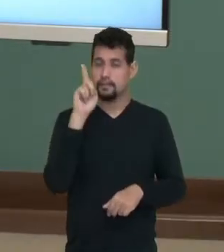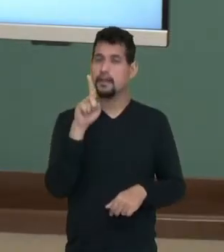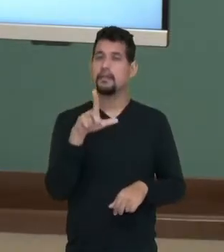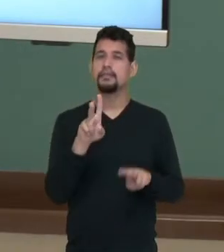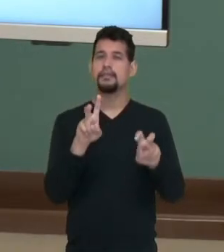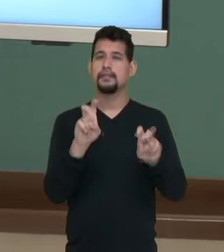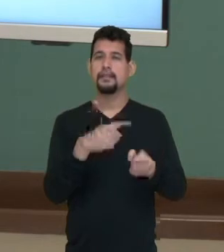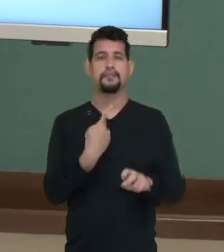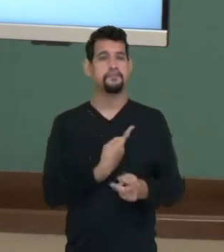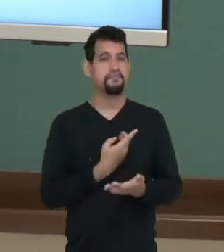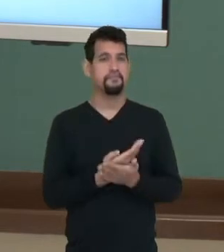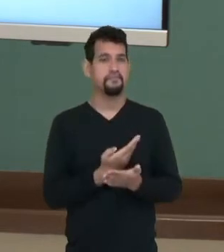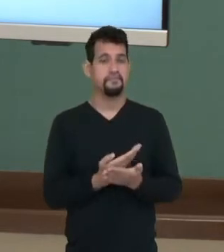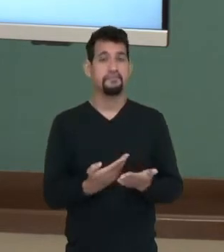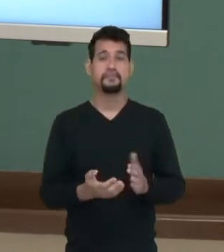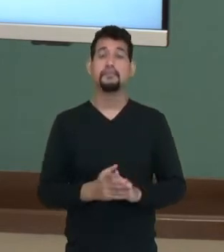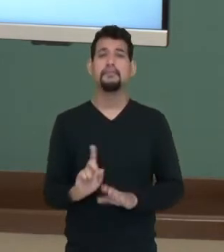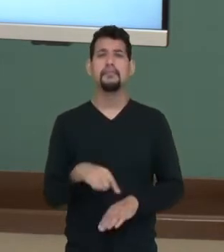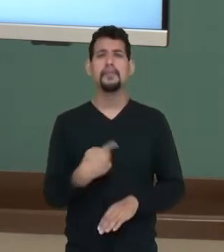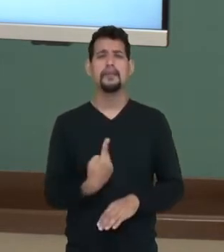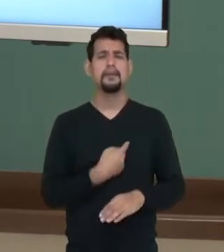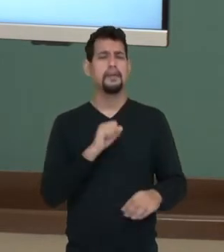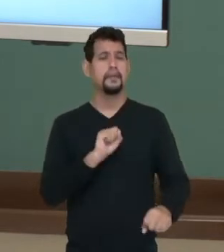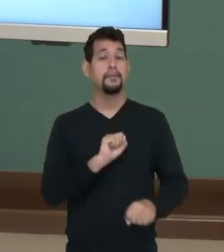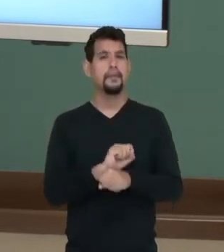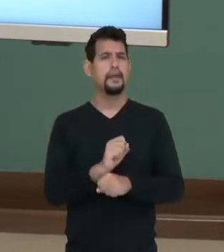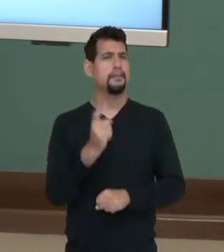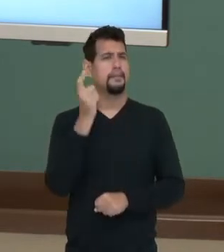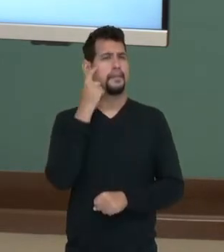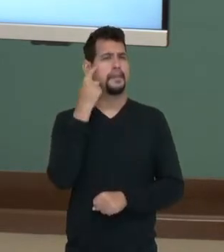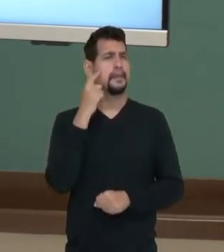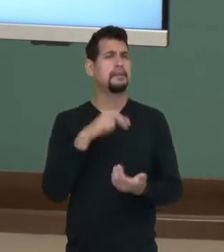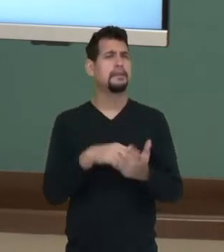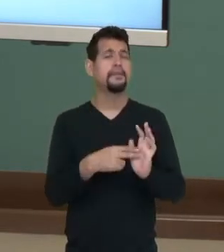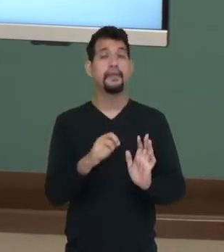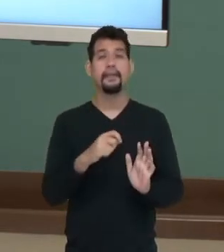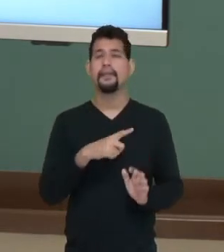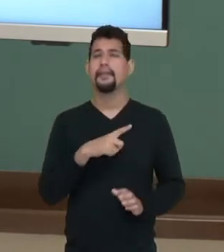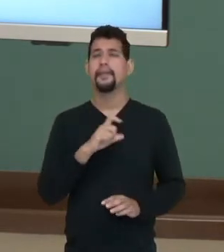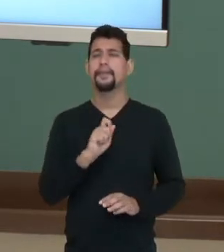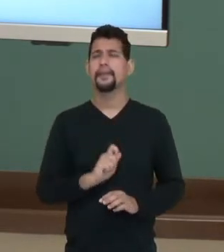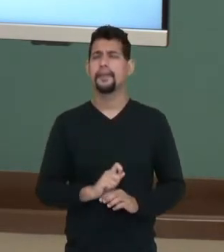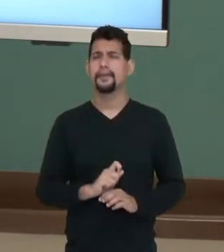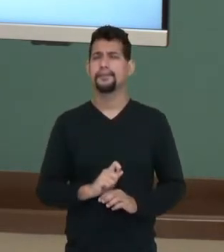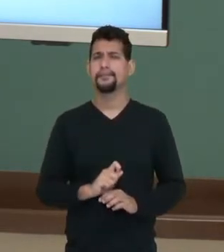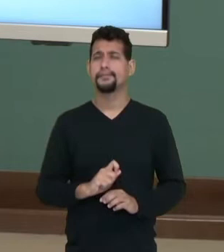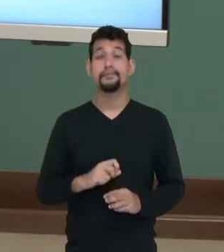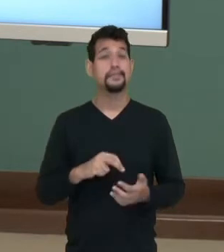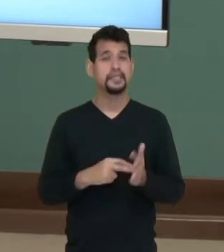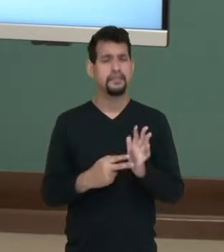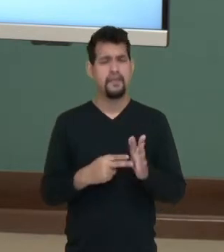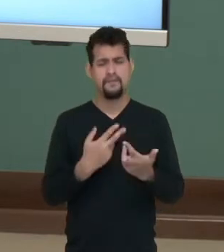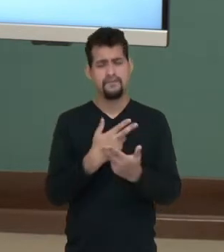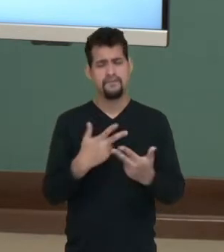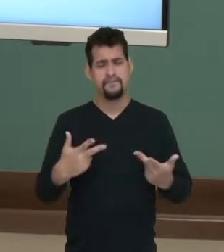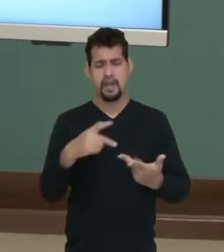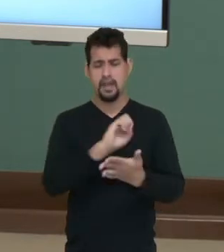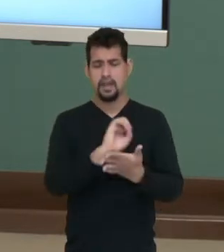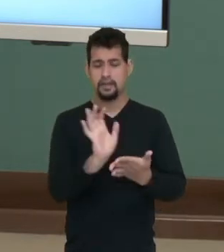aula. Então olha aqui, vamos refletir então que a agropecuária então, consiste em quê? Né? Um conjunto de